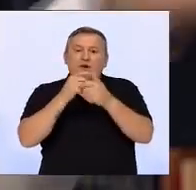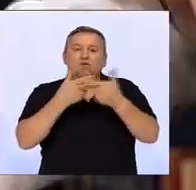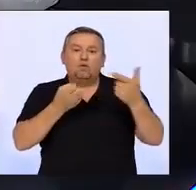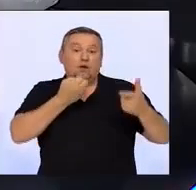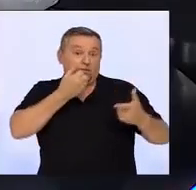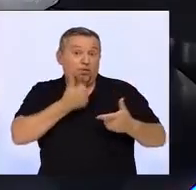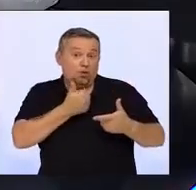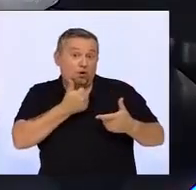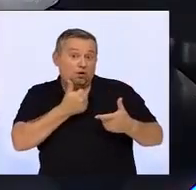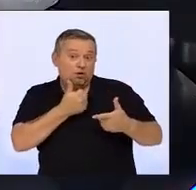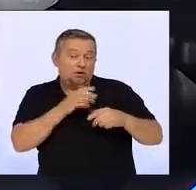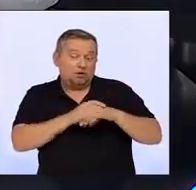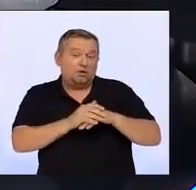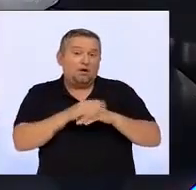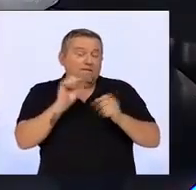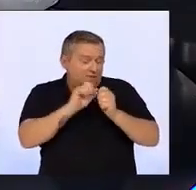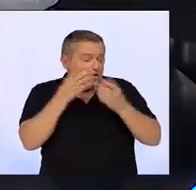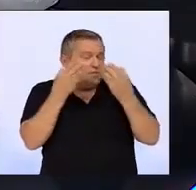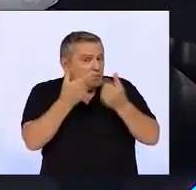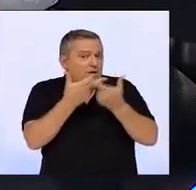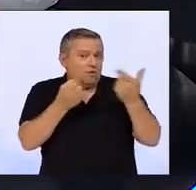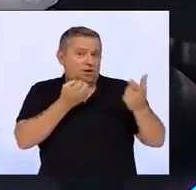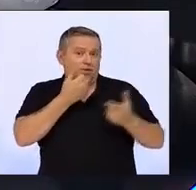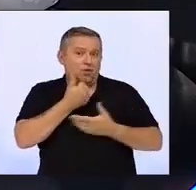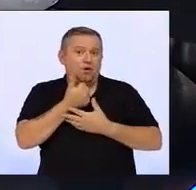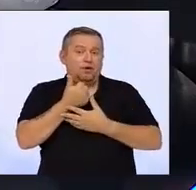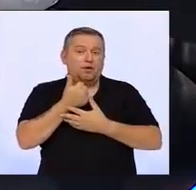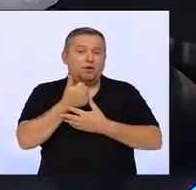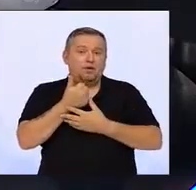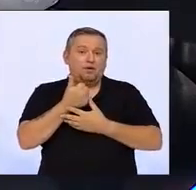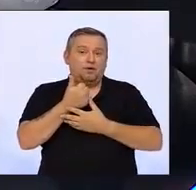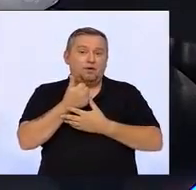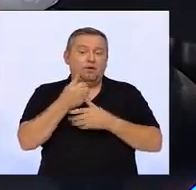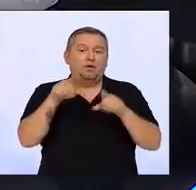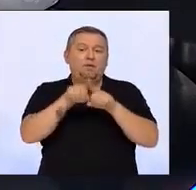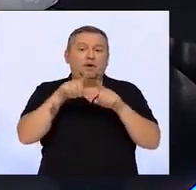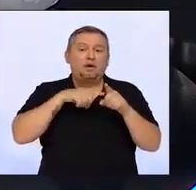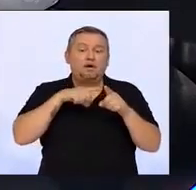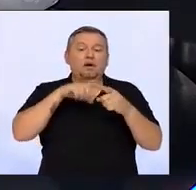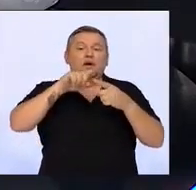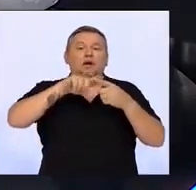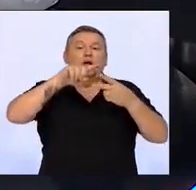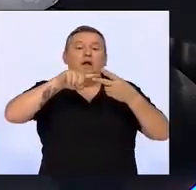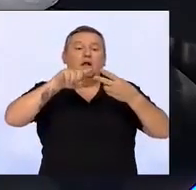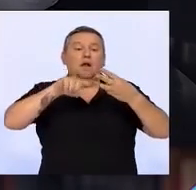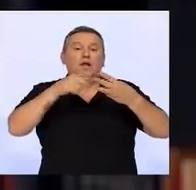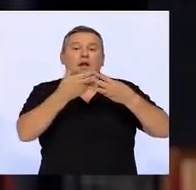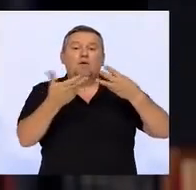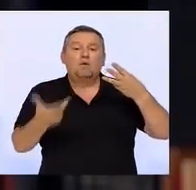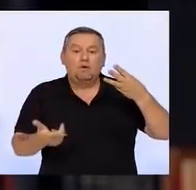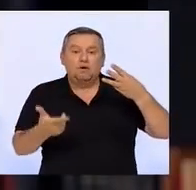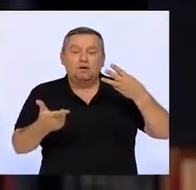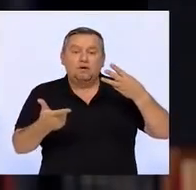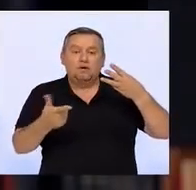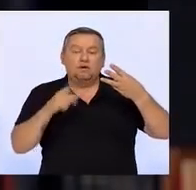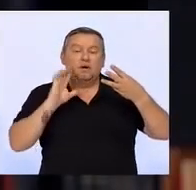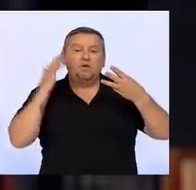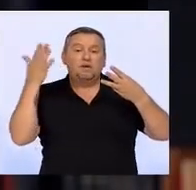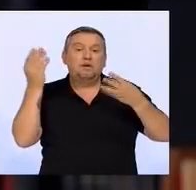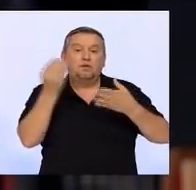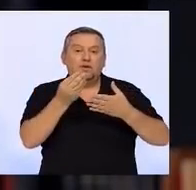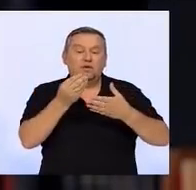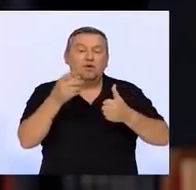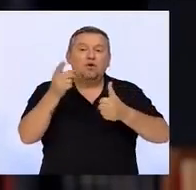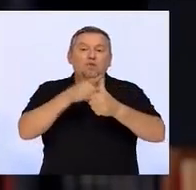insisto, e fez coisas boas, já disse. Ele teve 3 elementos que chegamos a isso. Primeiro,